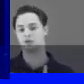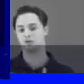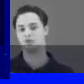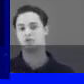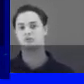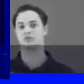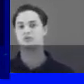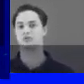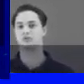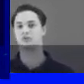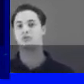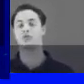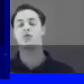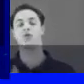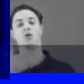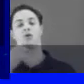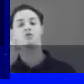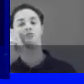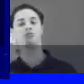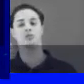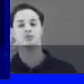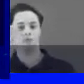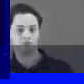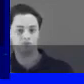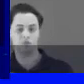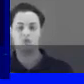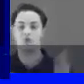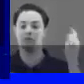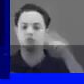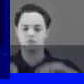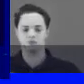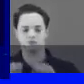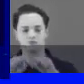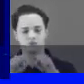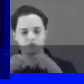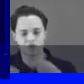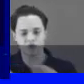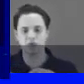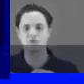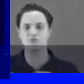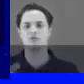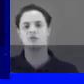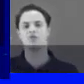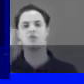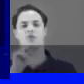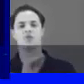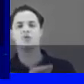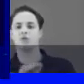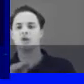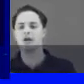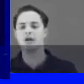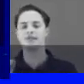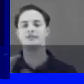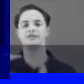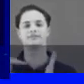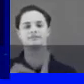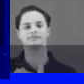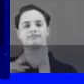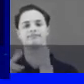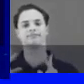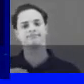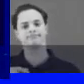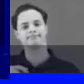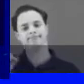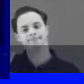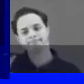O deputado lembrou a Pacheco que foi em reação ao PT que o Estado de Minas Gerais elegeu o governador